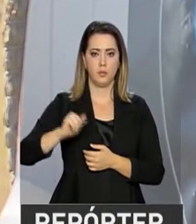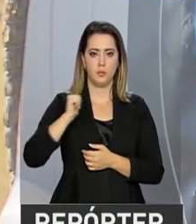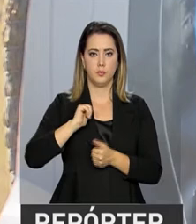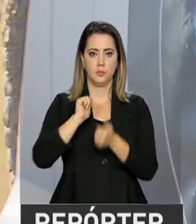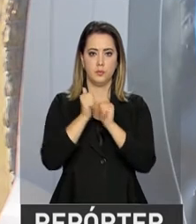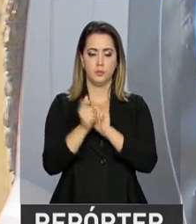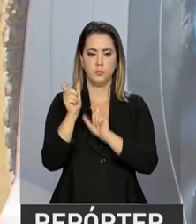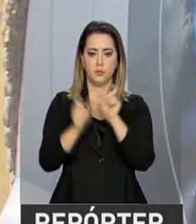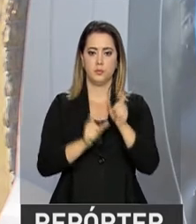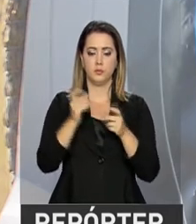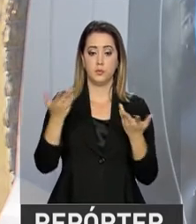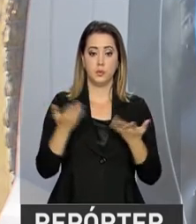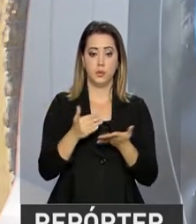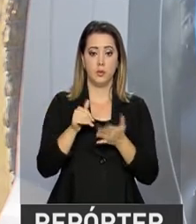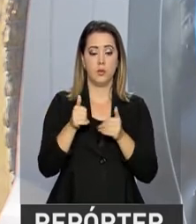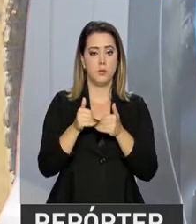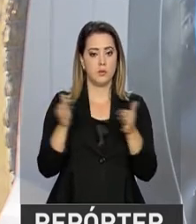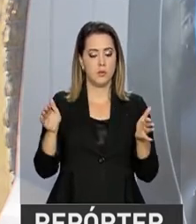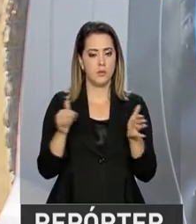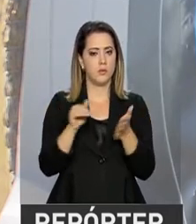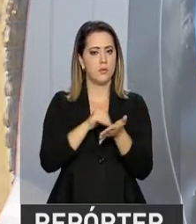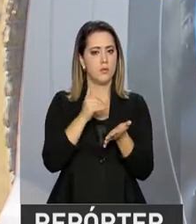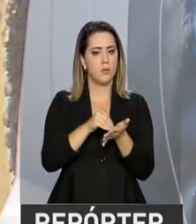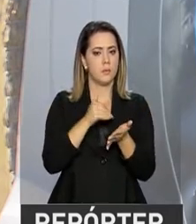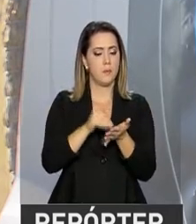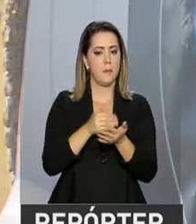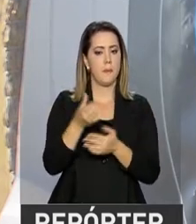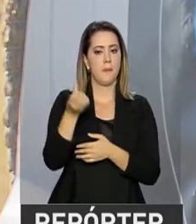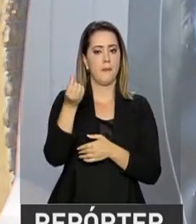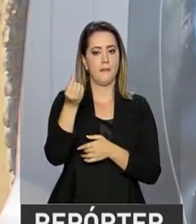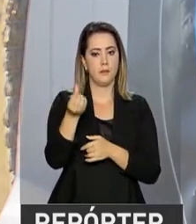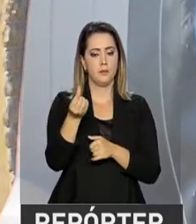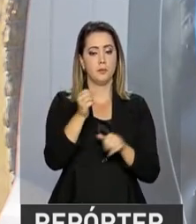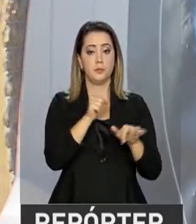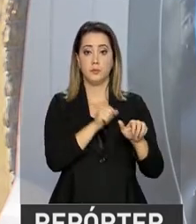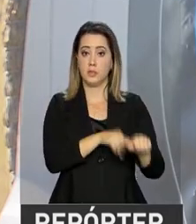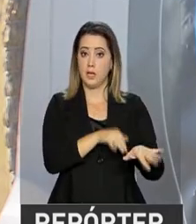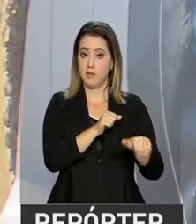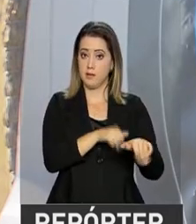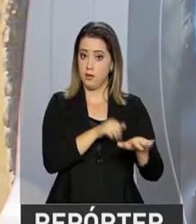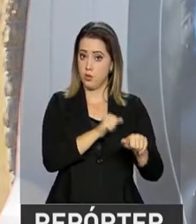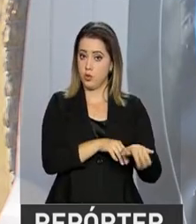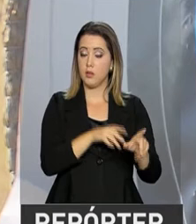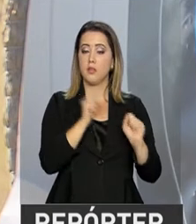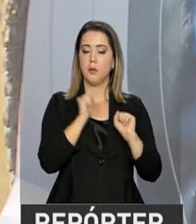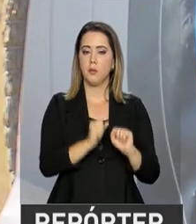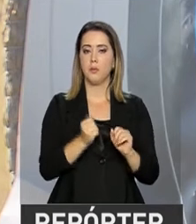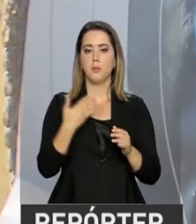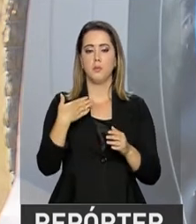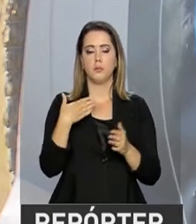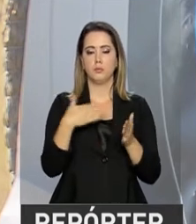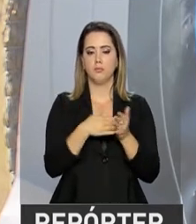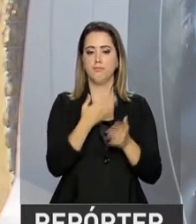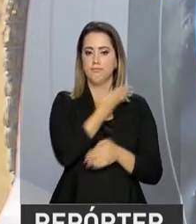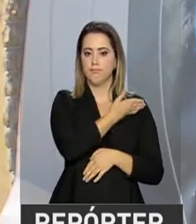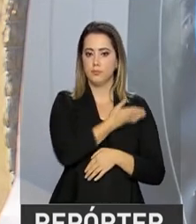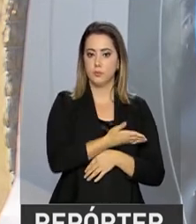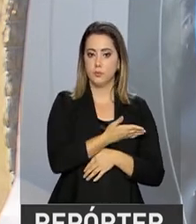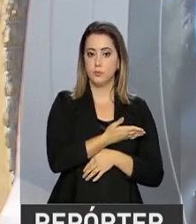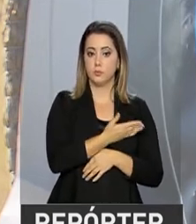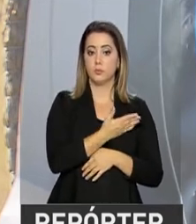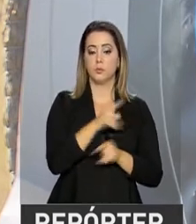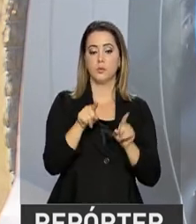do esporte abre uma nova janela de inscrição para o bolsa atleta os interessados podem se inscrever até o dia 6 de setembro